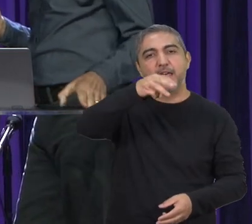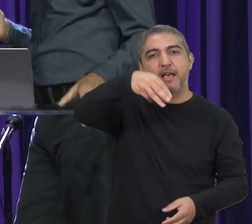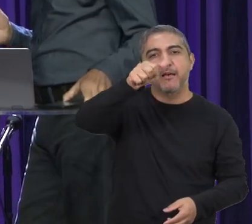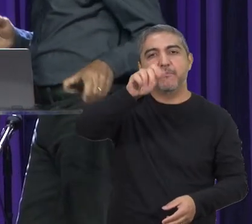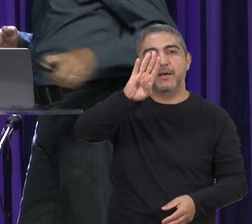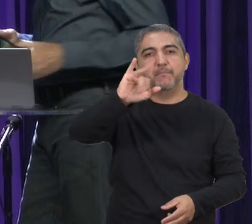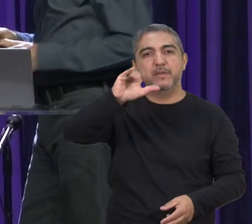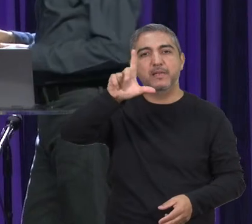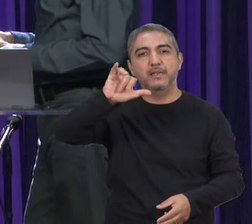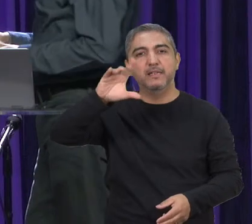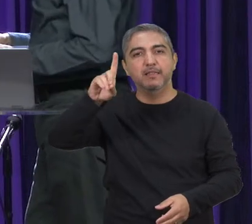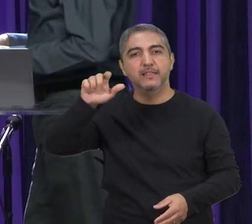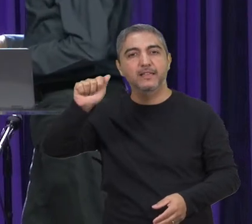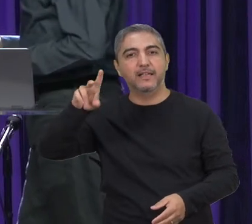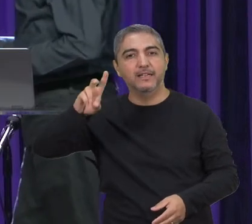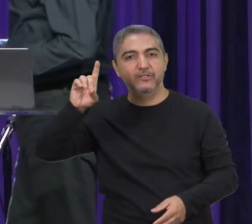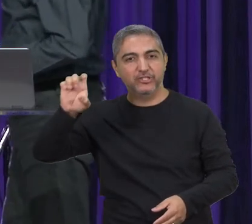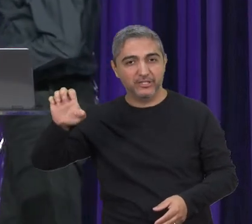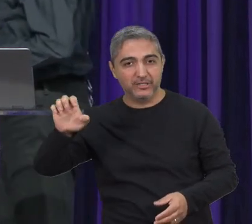amabilidade,